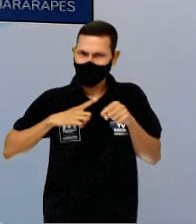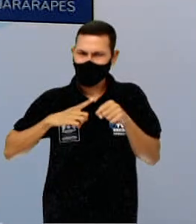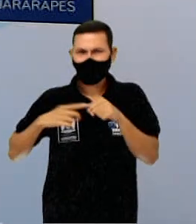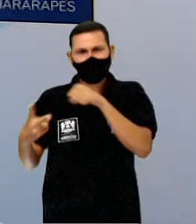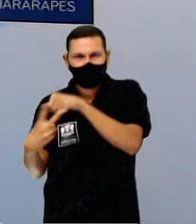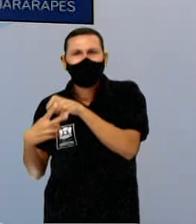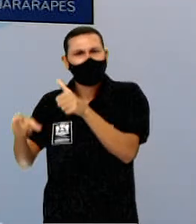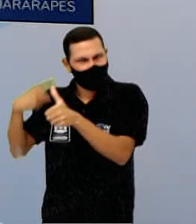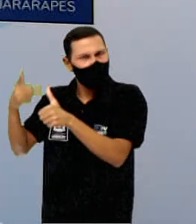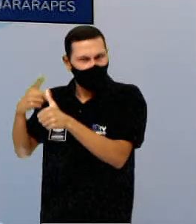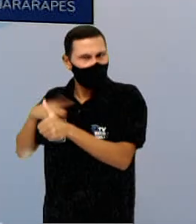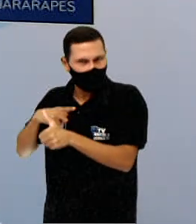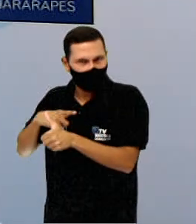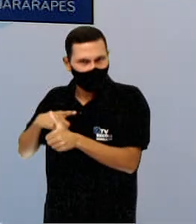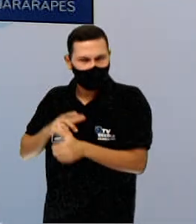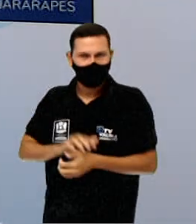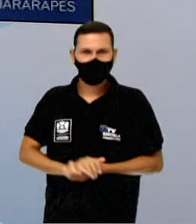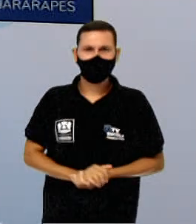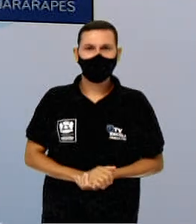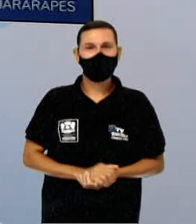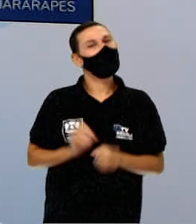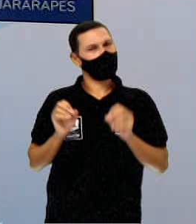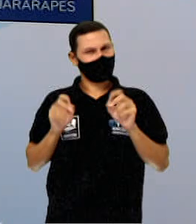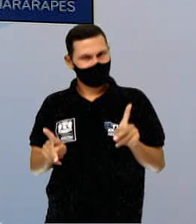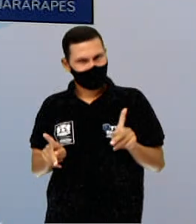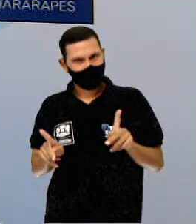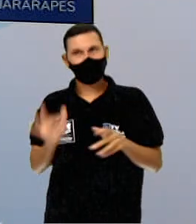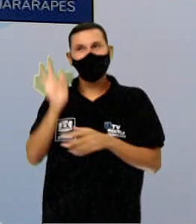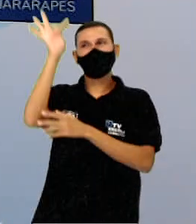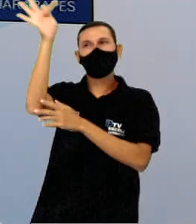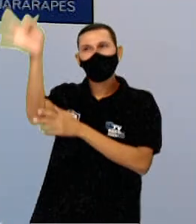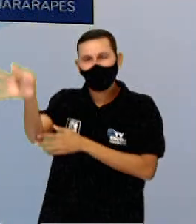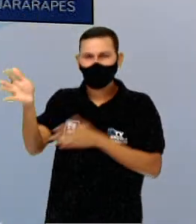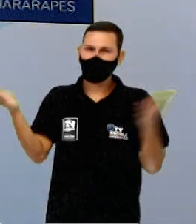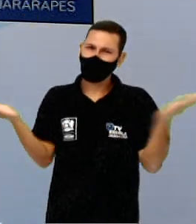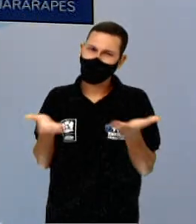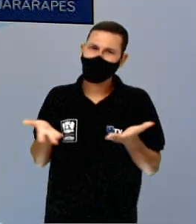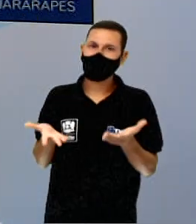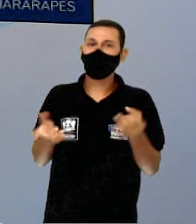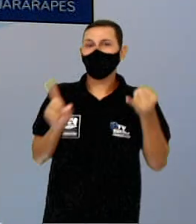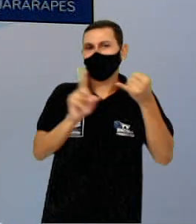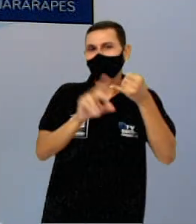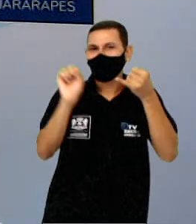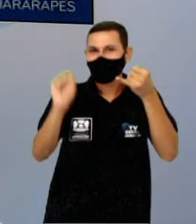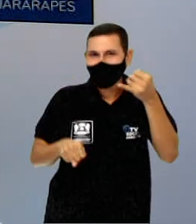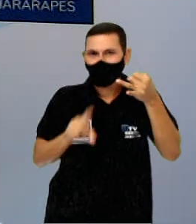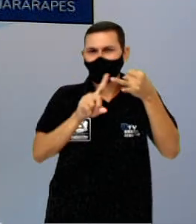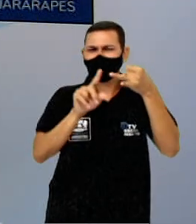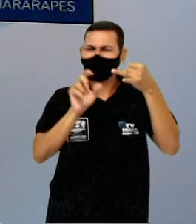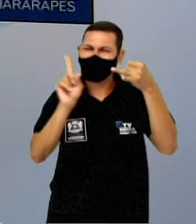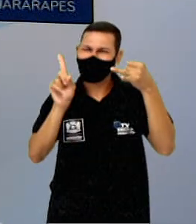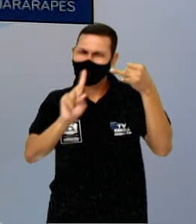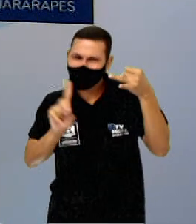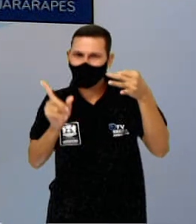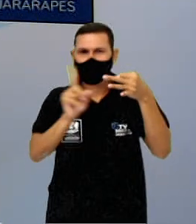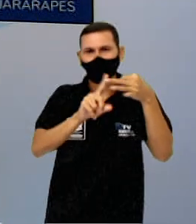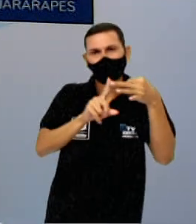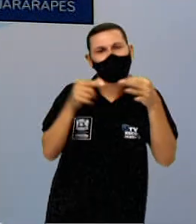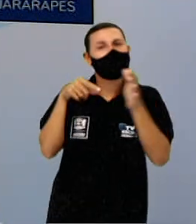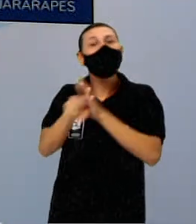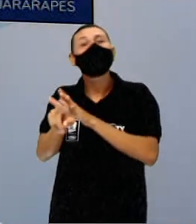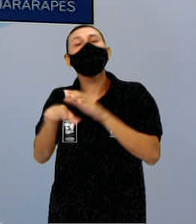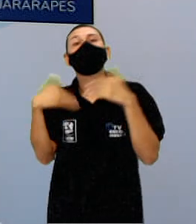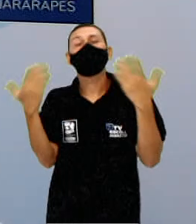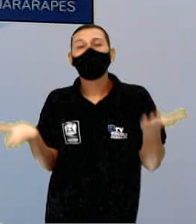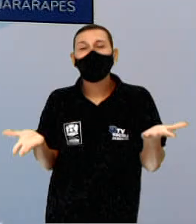principal tem um barra principal Oi tá num futuro imediato tá na afirmativa negativa e interrogativa como é que a gente vai